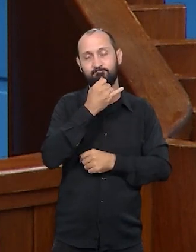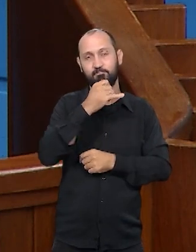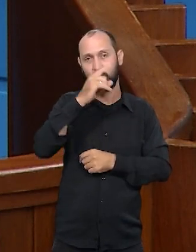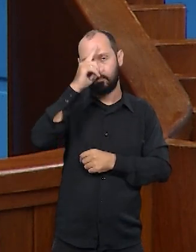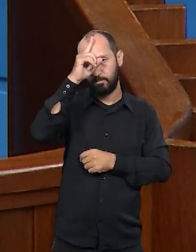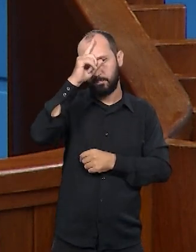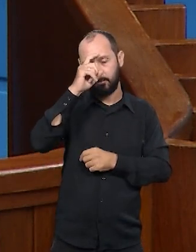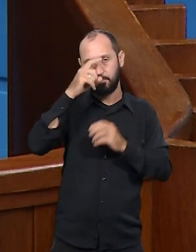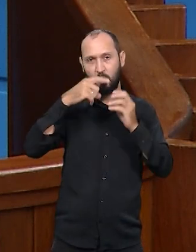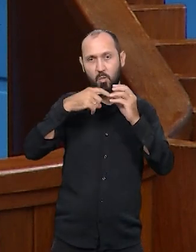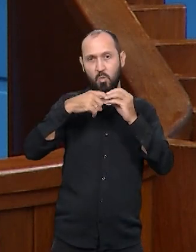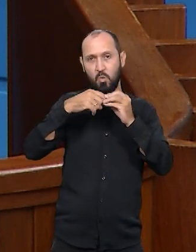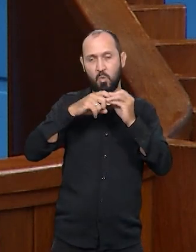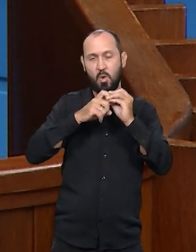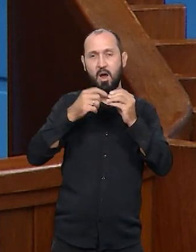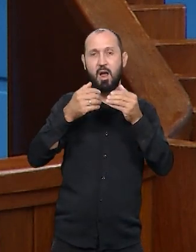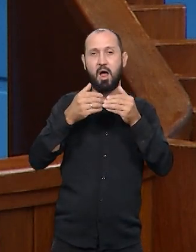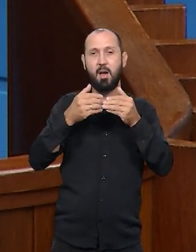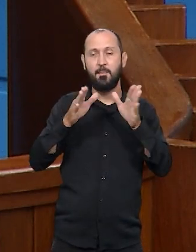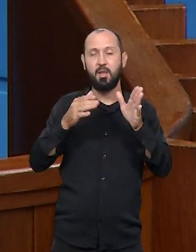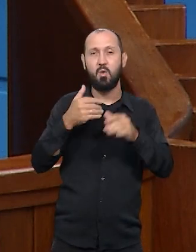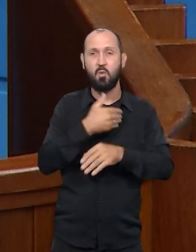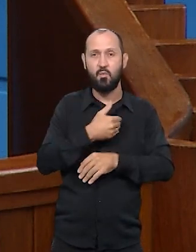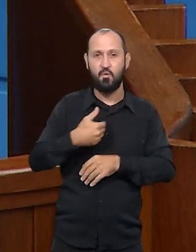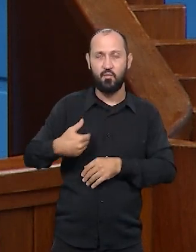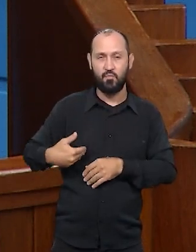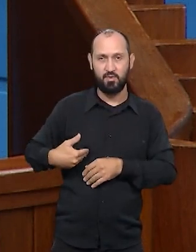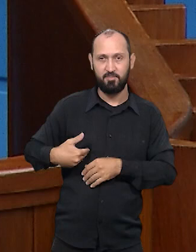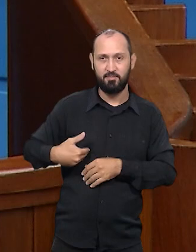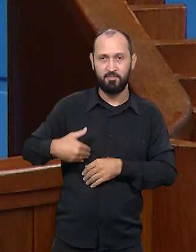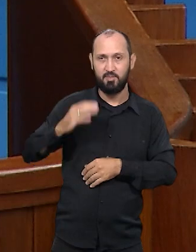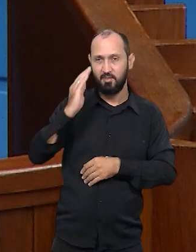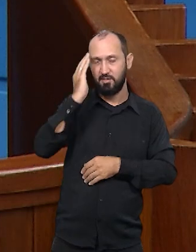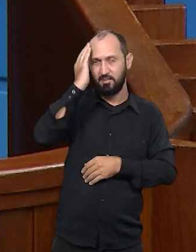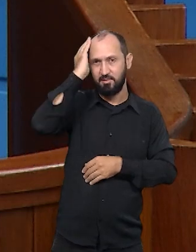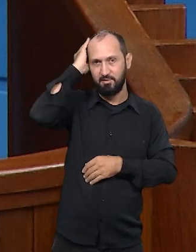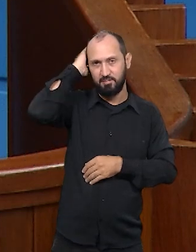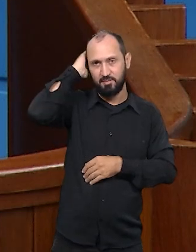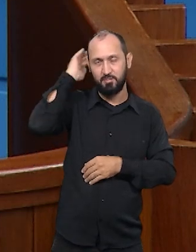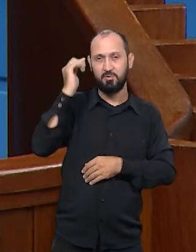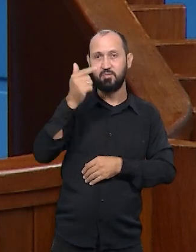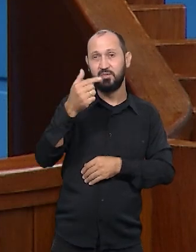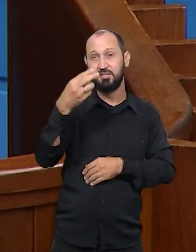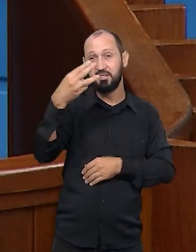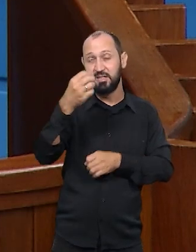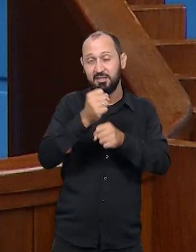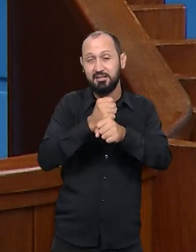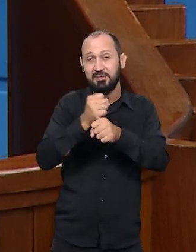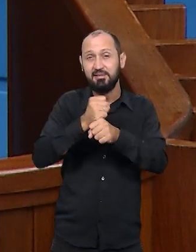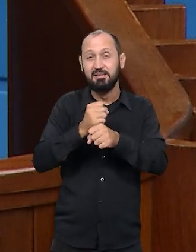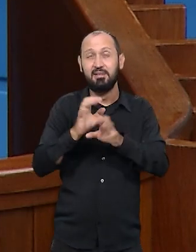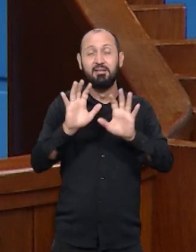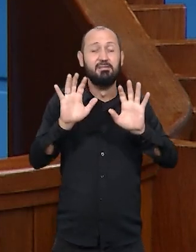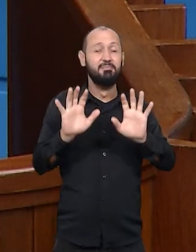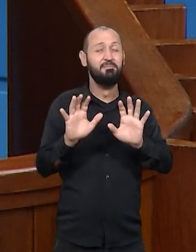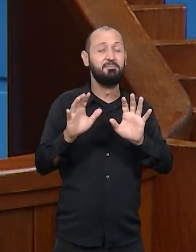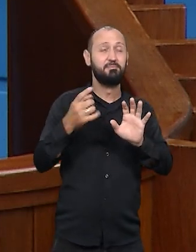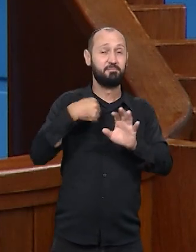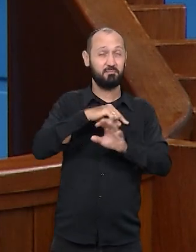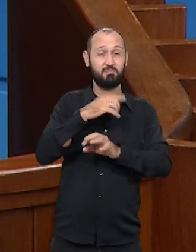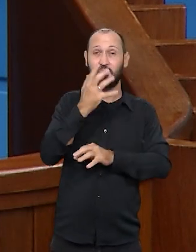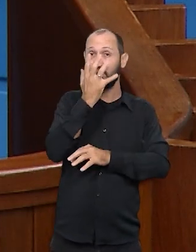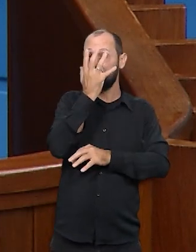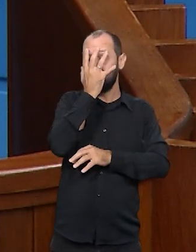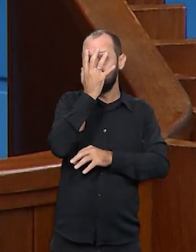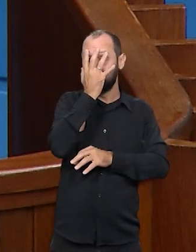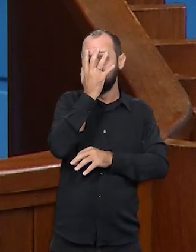com muita tristeza o hospital do trauma que fora inaugurado pelo Governador Reinaldo azambujas depois de 23 anos